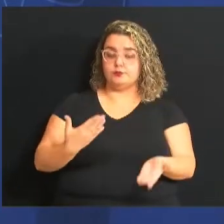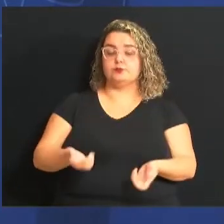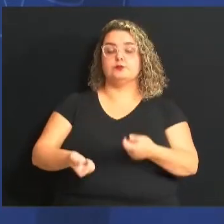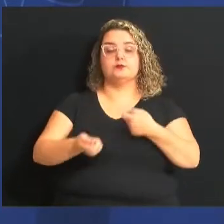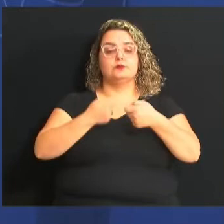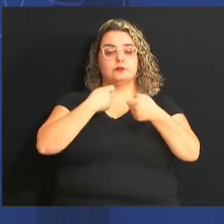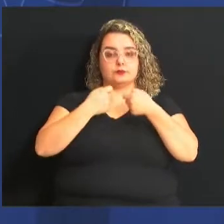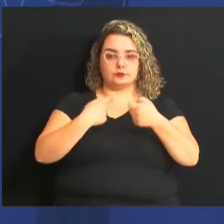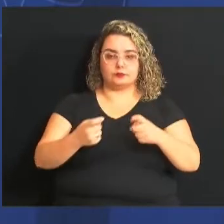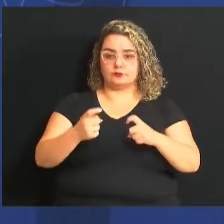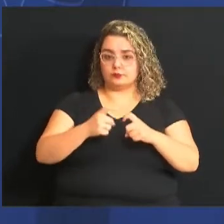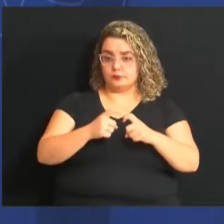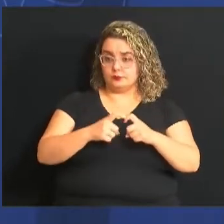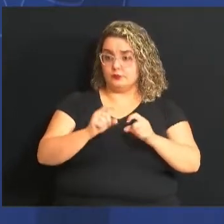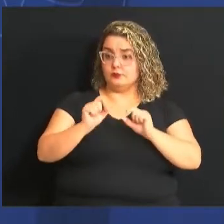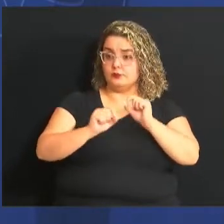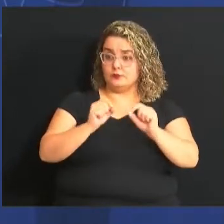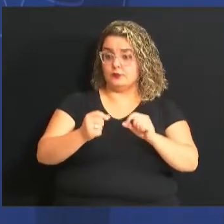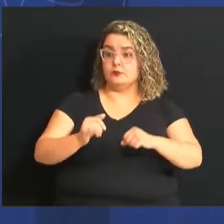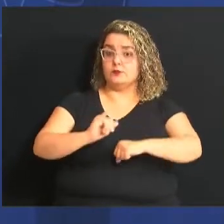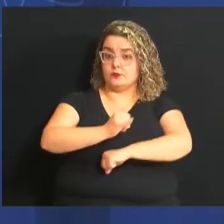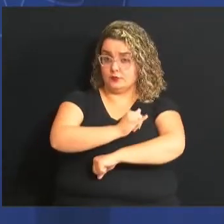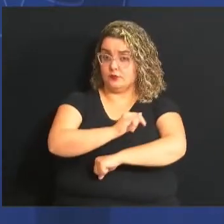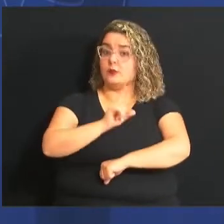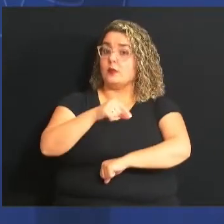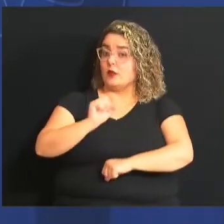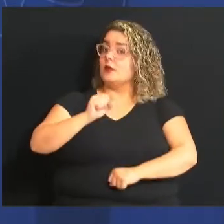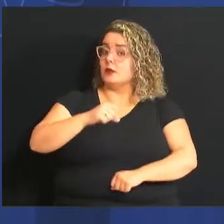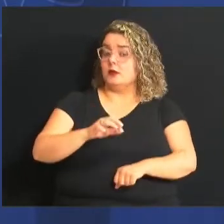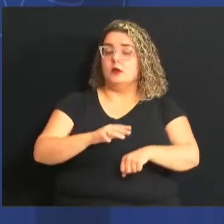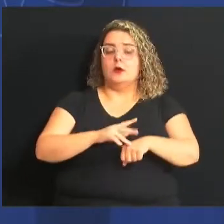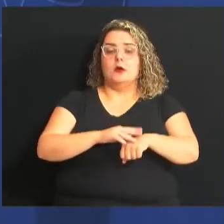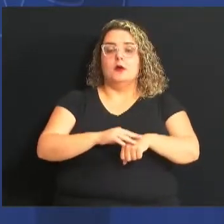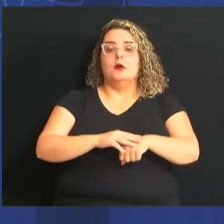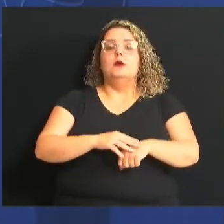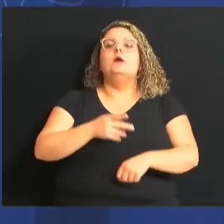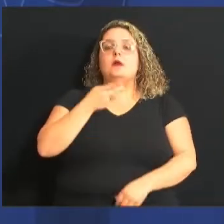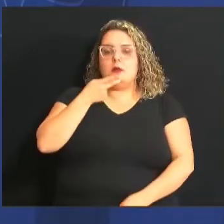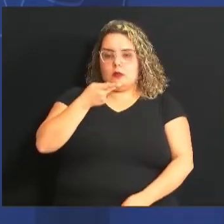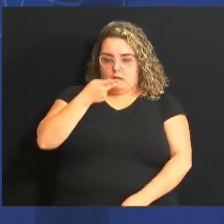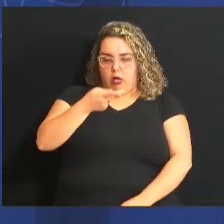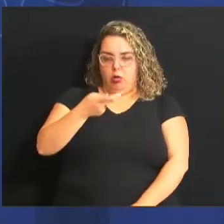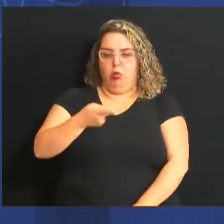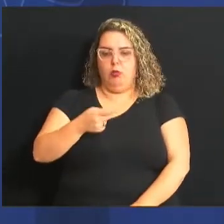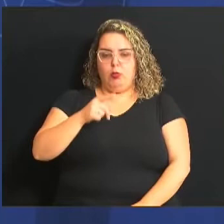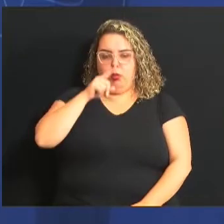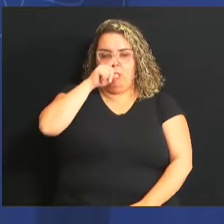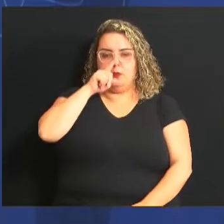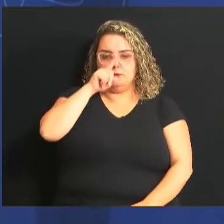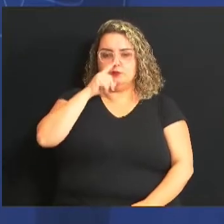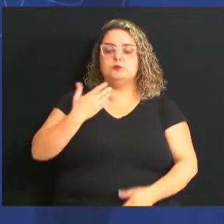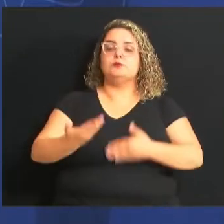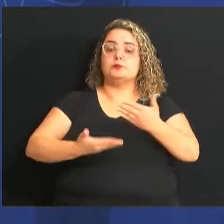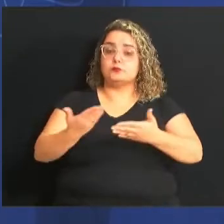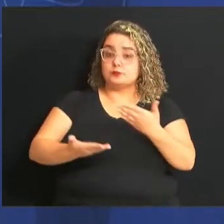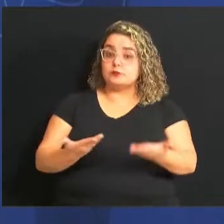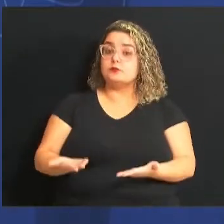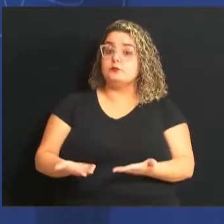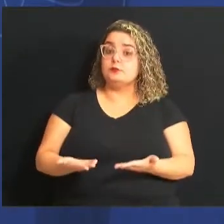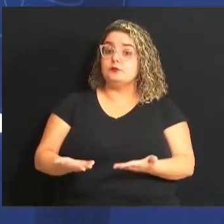que é obesidade, que explicou que a obesidade é sim uma doença, falou sobre os perigos, tratamento e que é possível